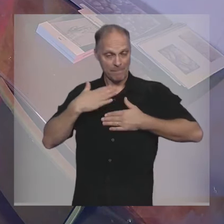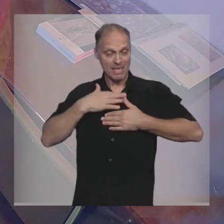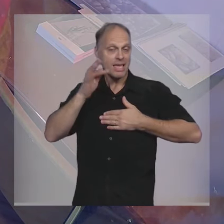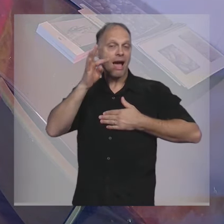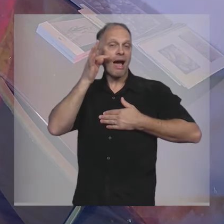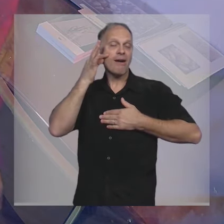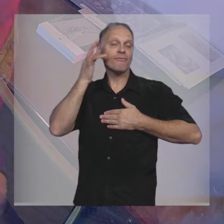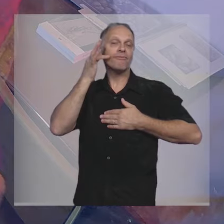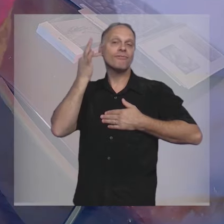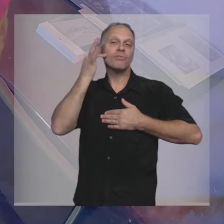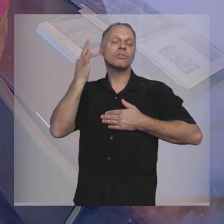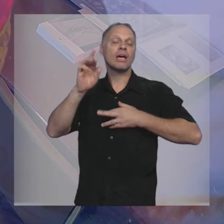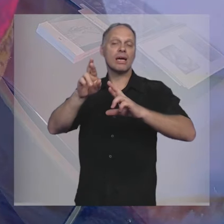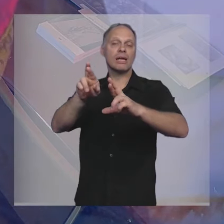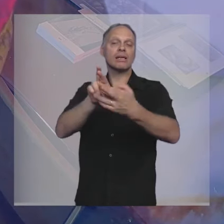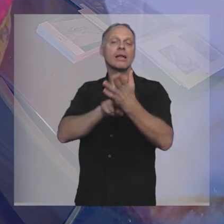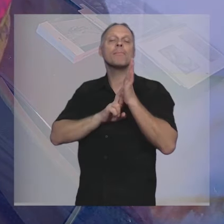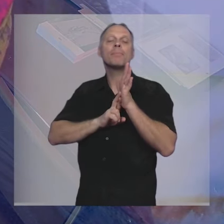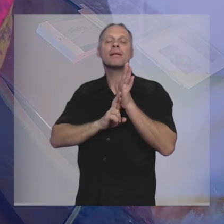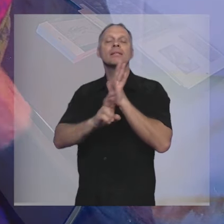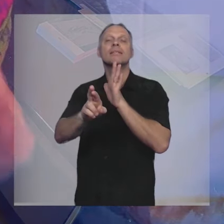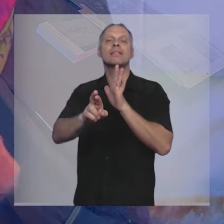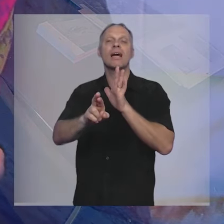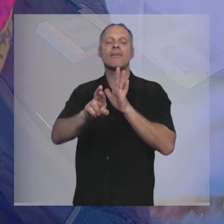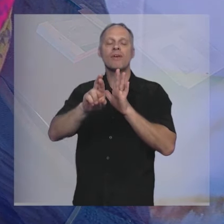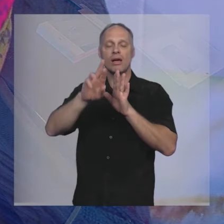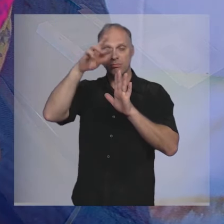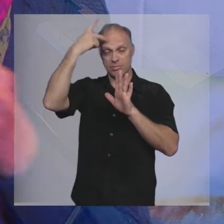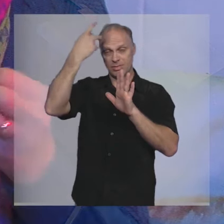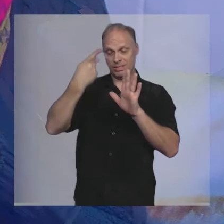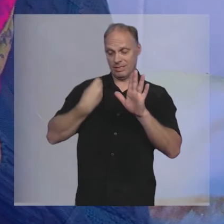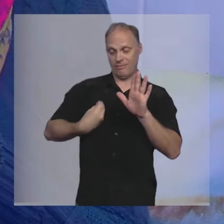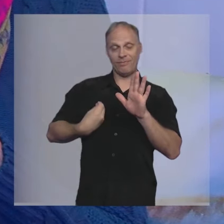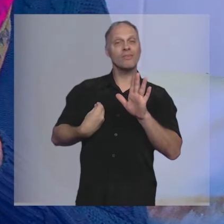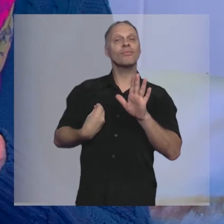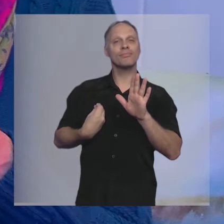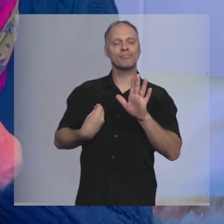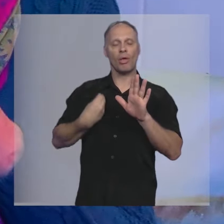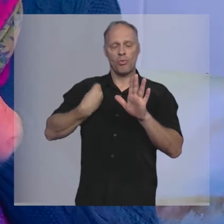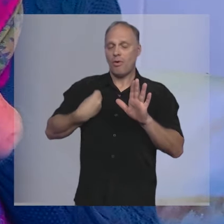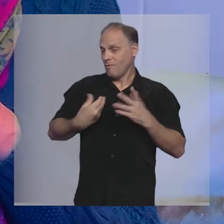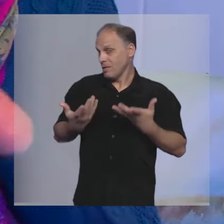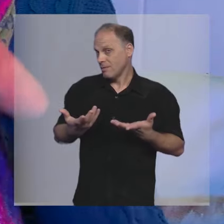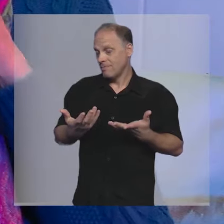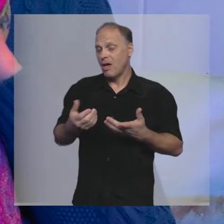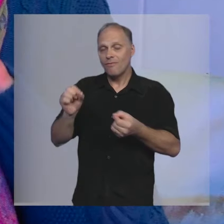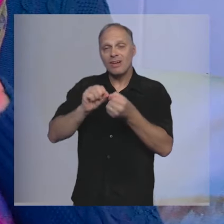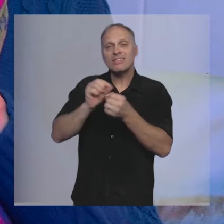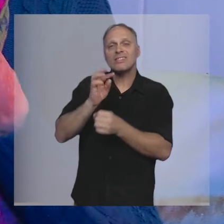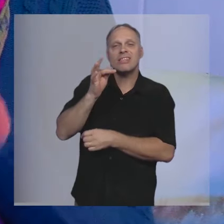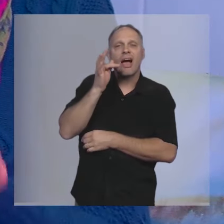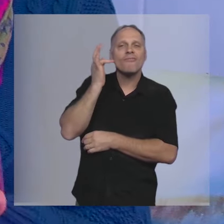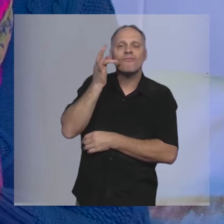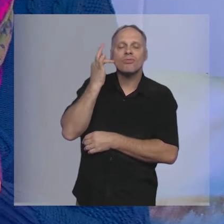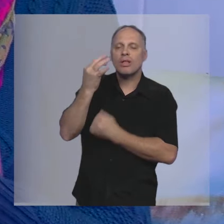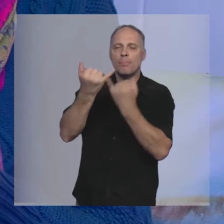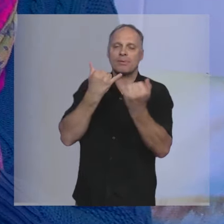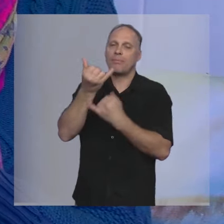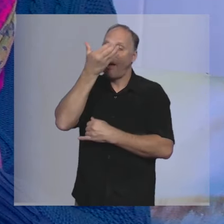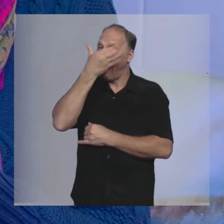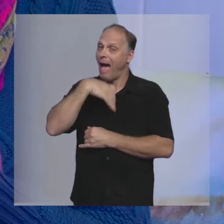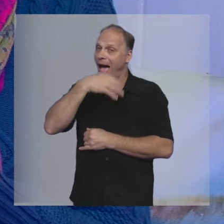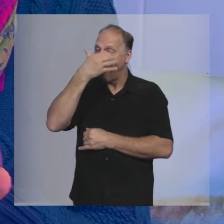mim representava o ser vivo, o que era vivo, e a interferência, eu fazia a fruta, por exemplo, uma